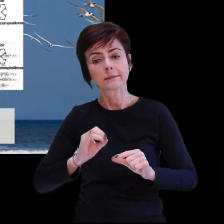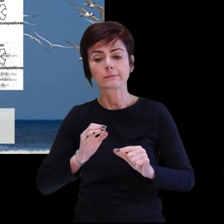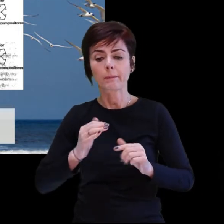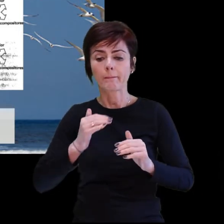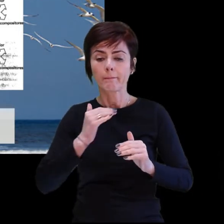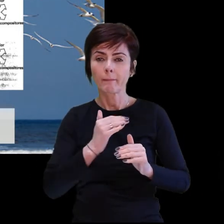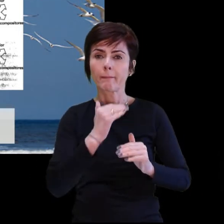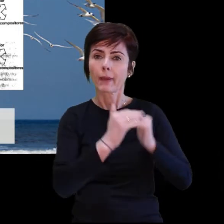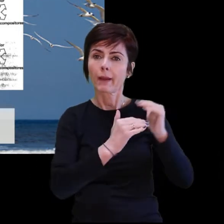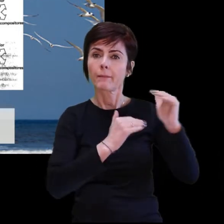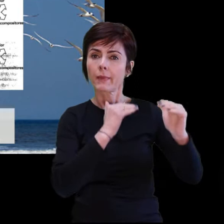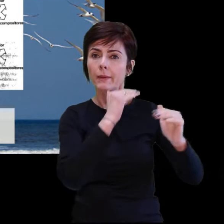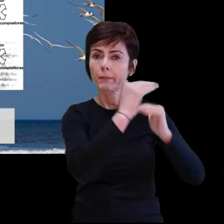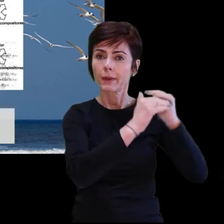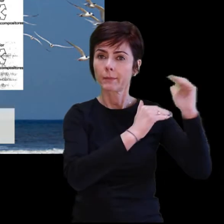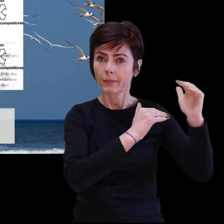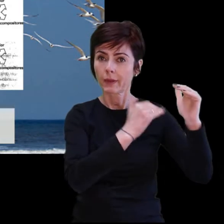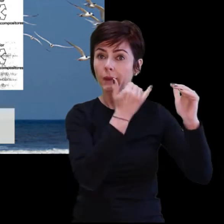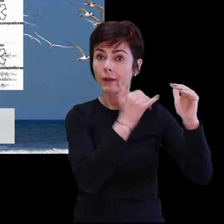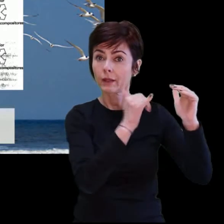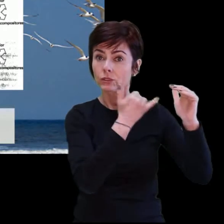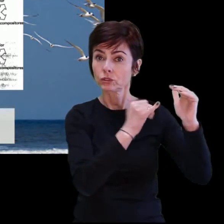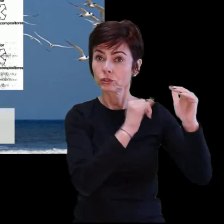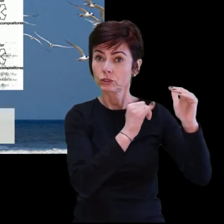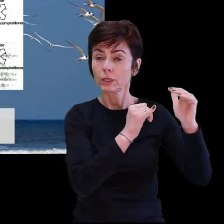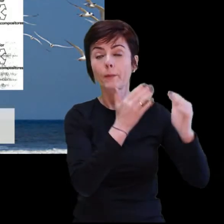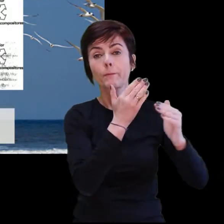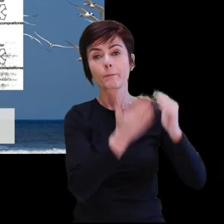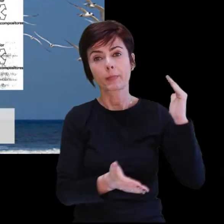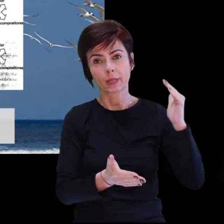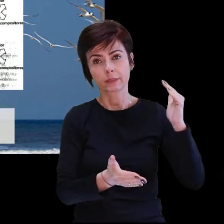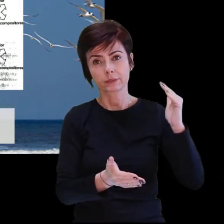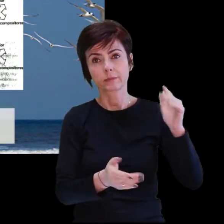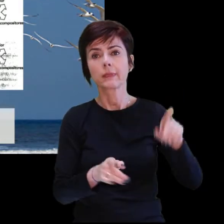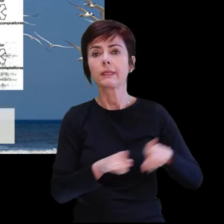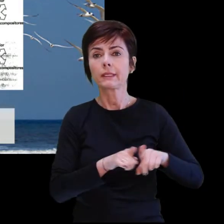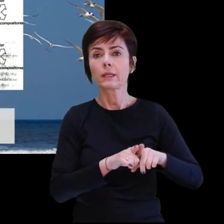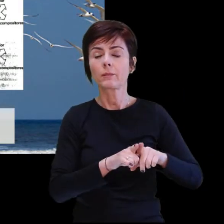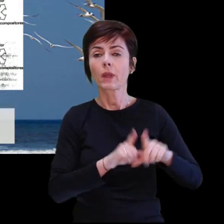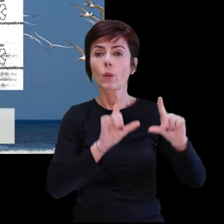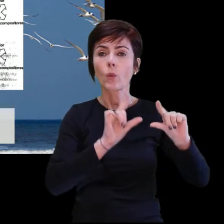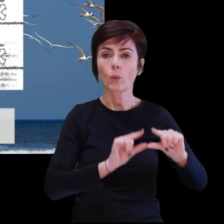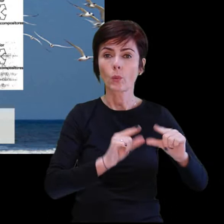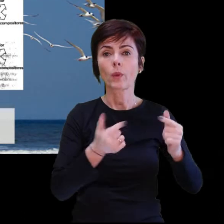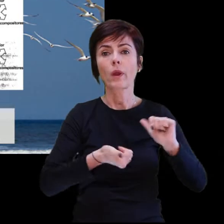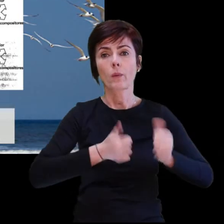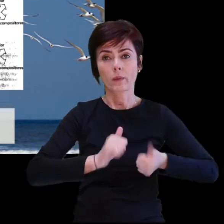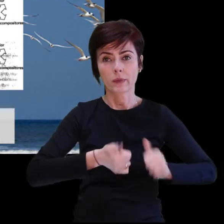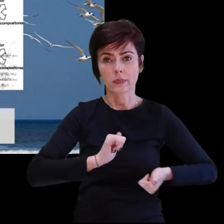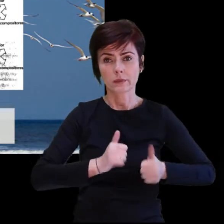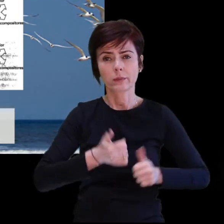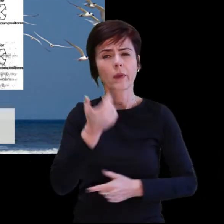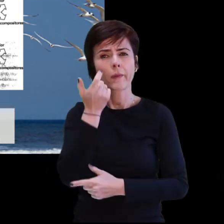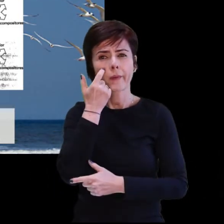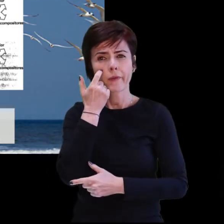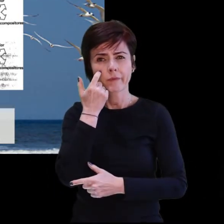mais etapas a gente tem, menos é a eficiência de aproveitamento dessa energia, ou seja, a capacidade de realizar trabalho.